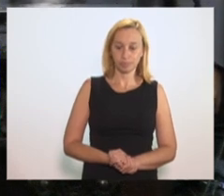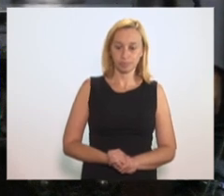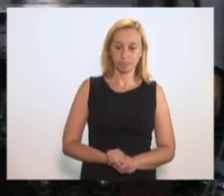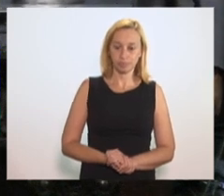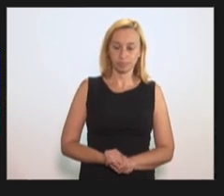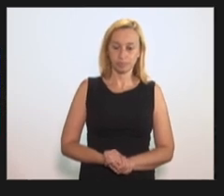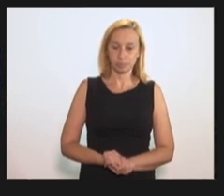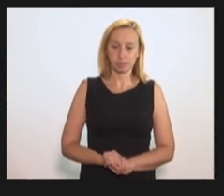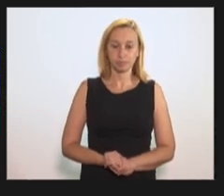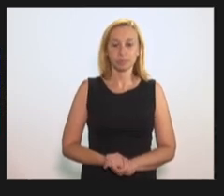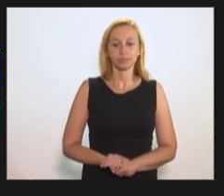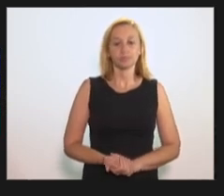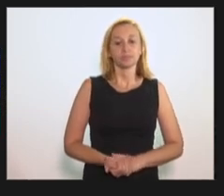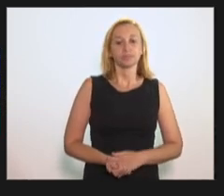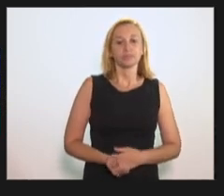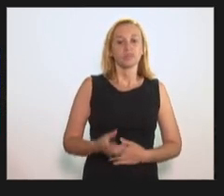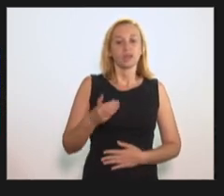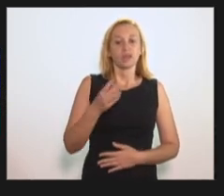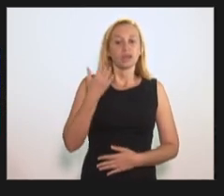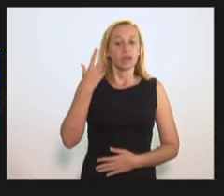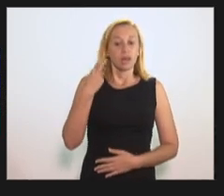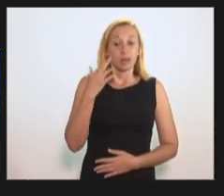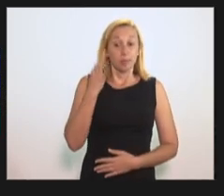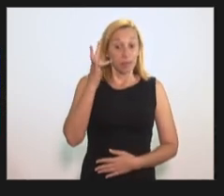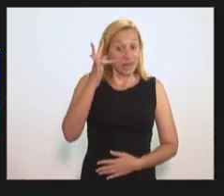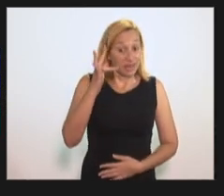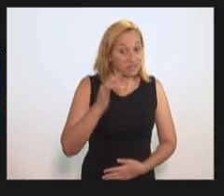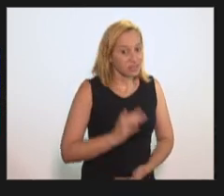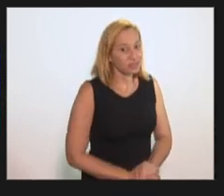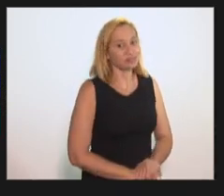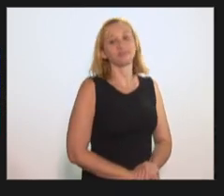eu vou ser bem breve presidente